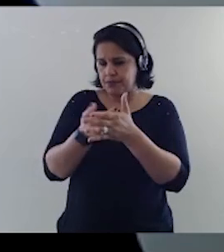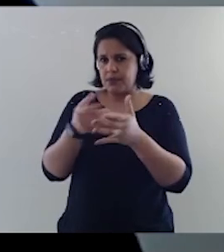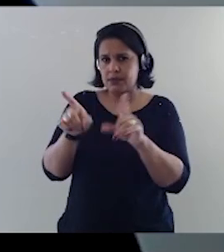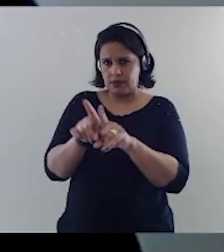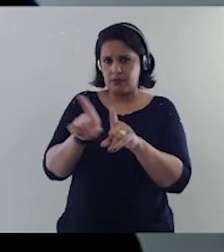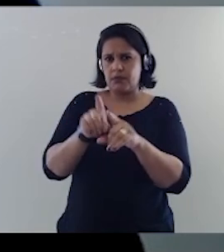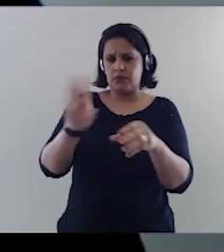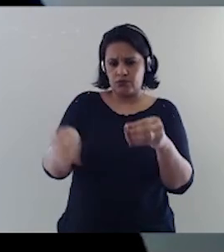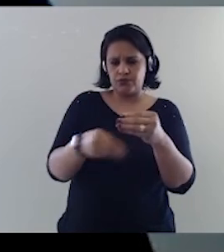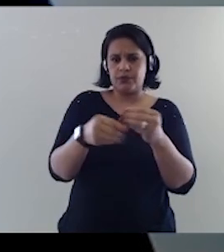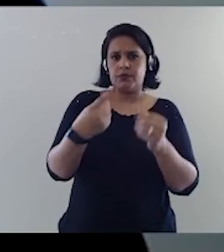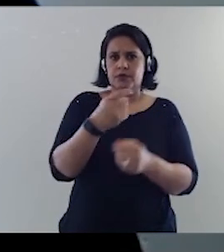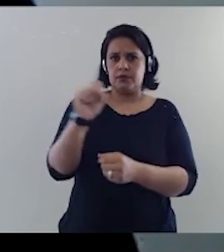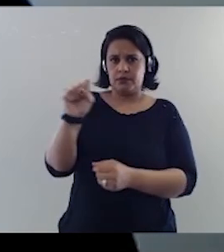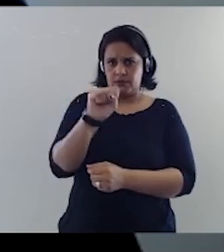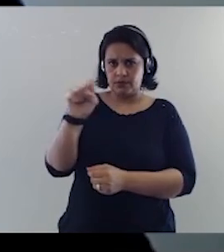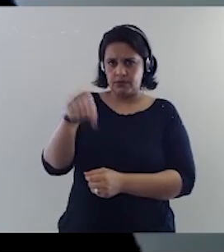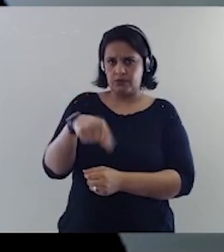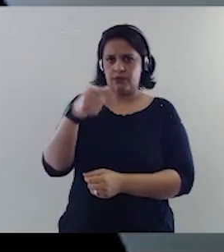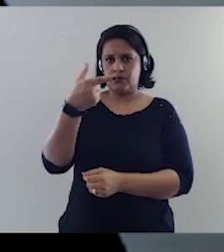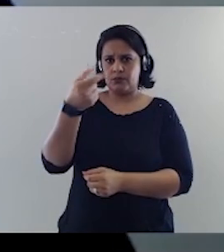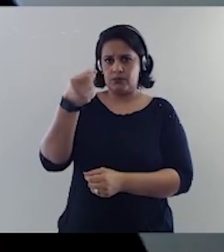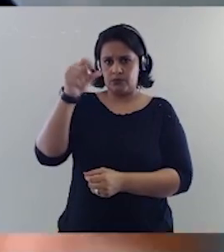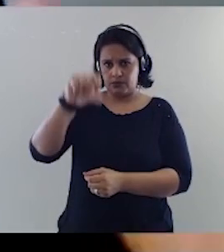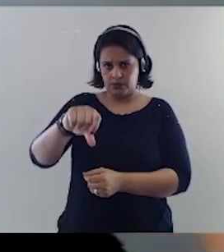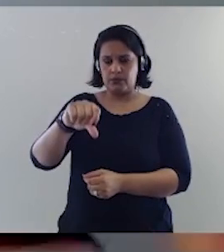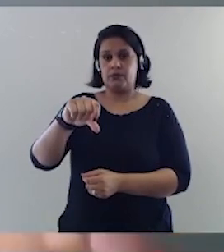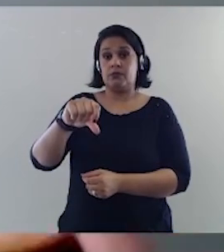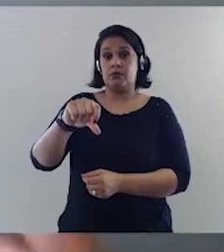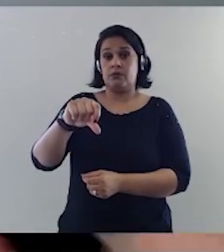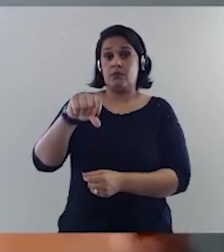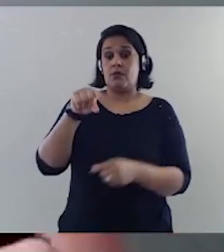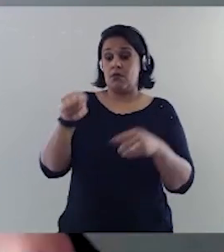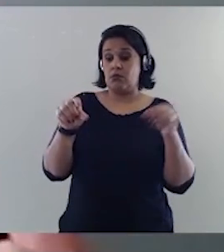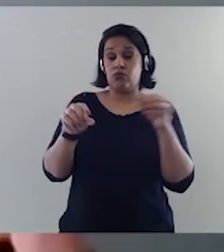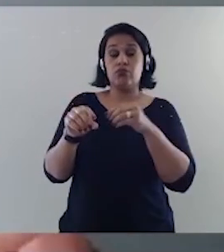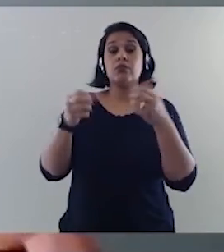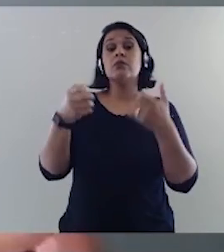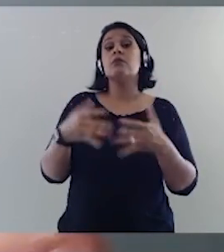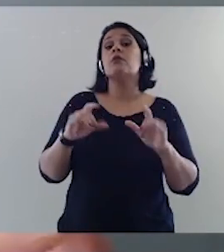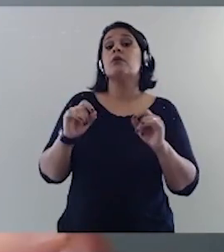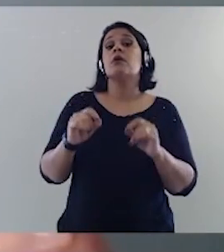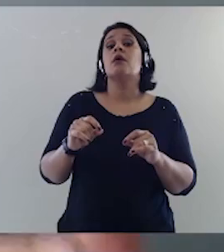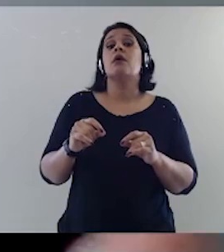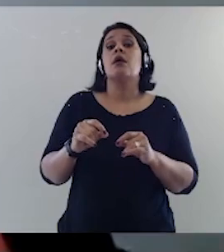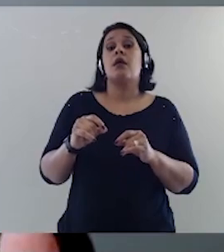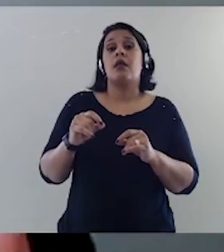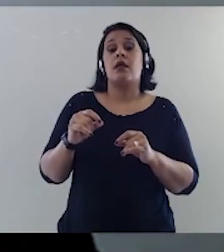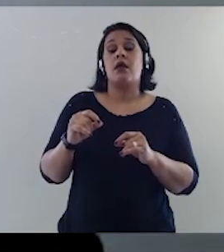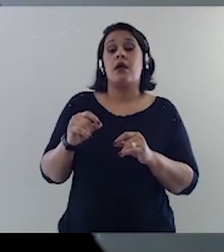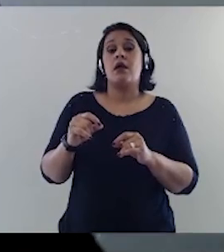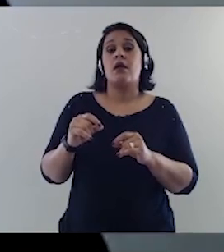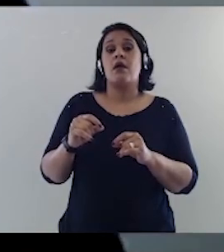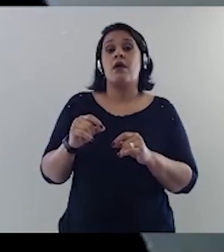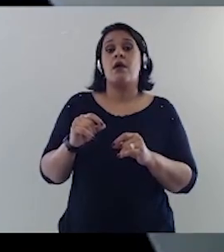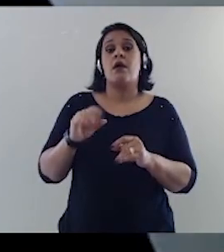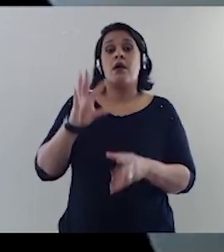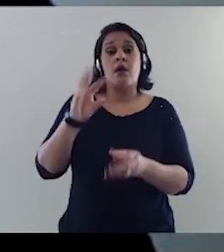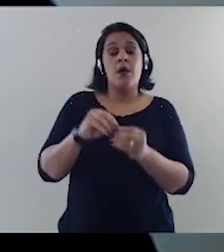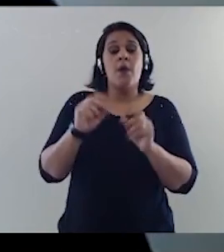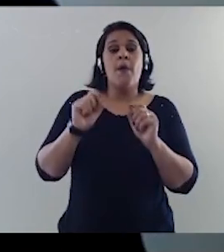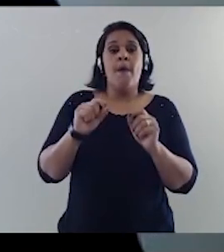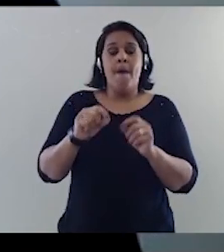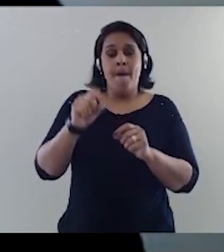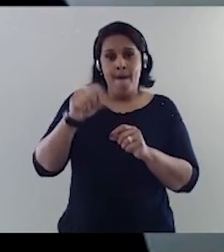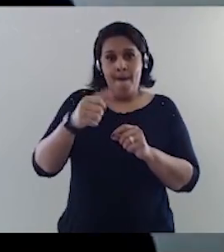leading case, o 188/2009, que, sem pôr em causa as orientações do primeiro acórdão, fez um